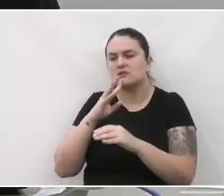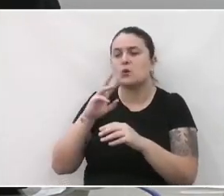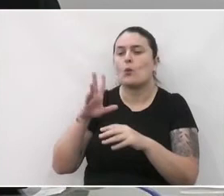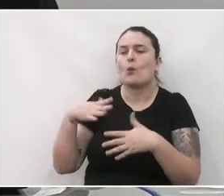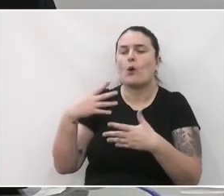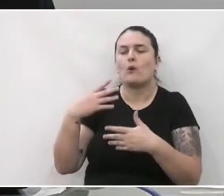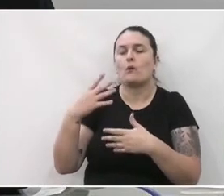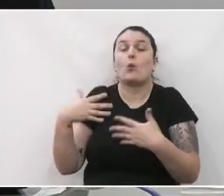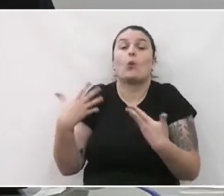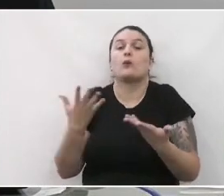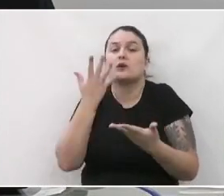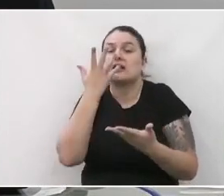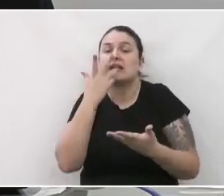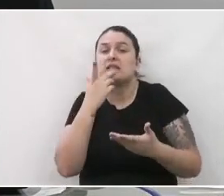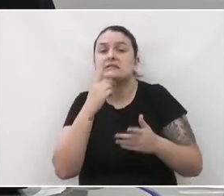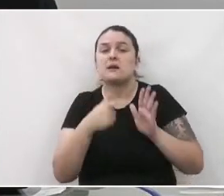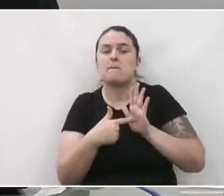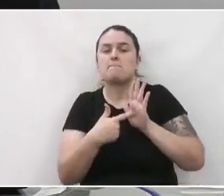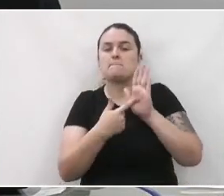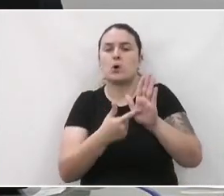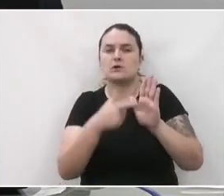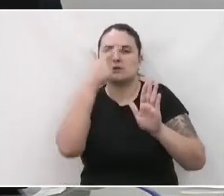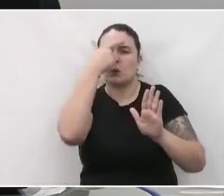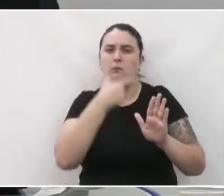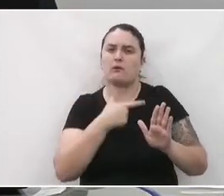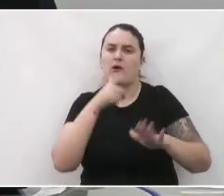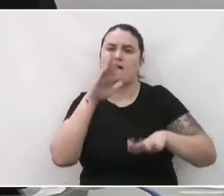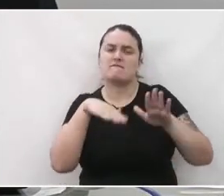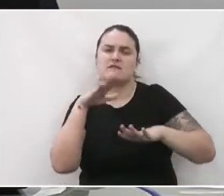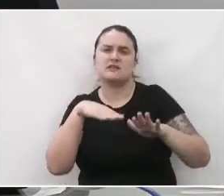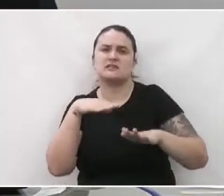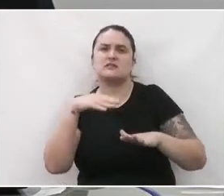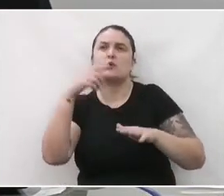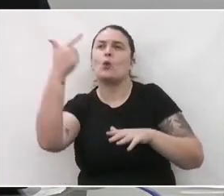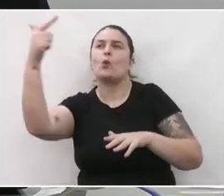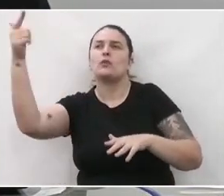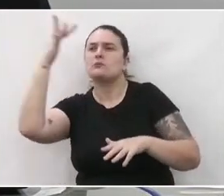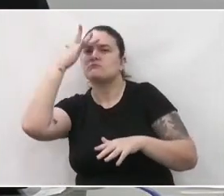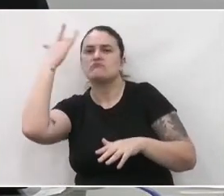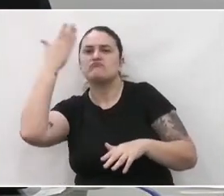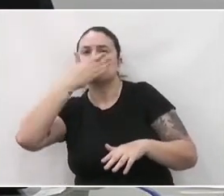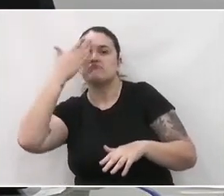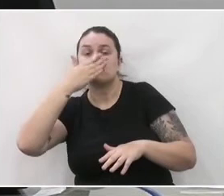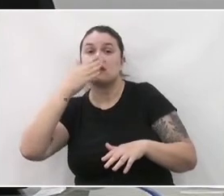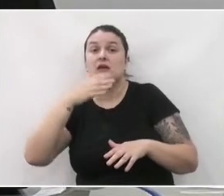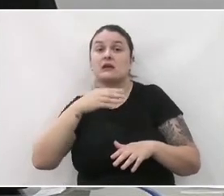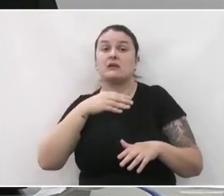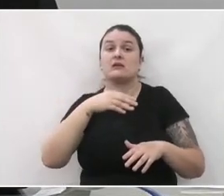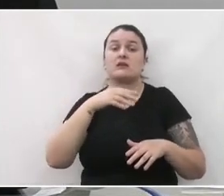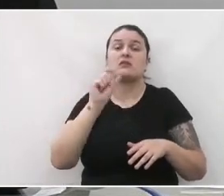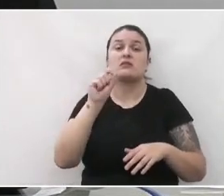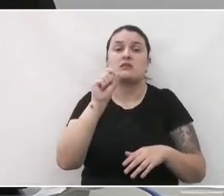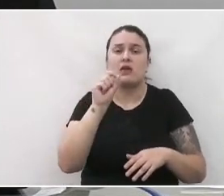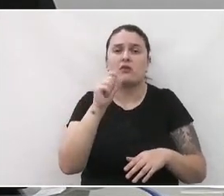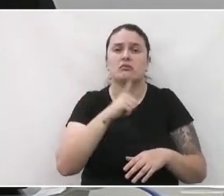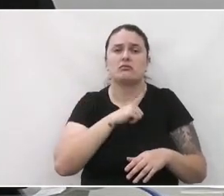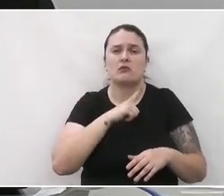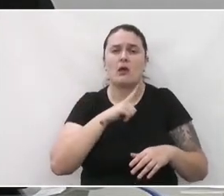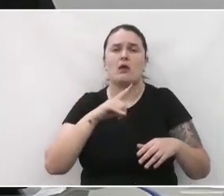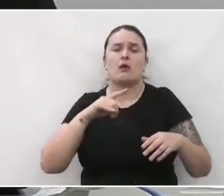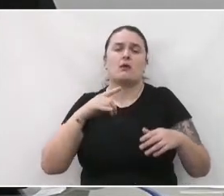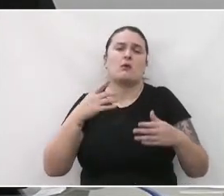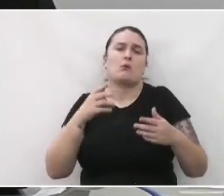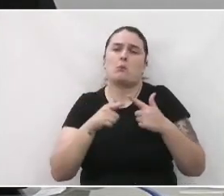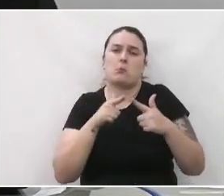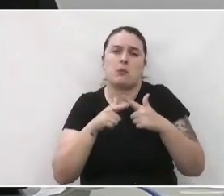sinais que às vezes não são percebidos à primeira vista durante a sociedade. As crianças que sofrem violência, na maioria